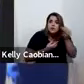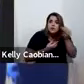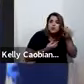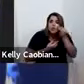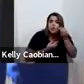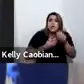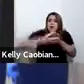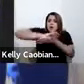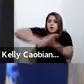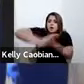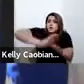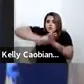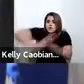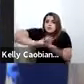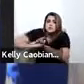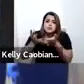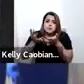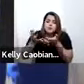situação, despedindo